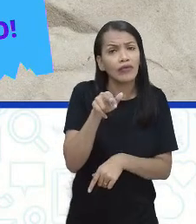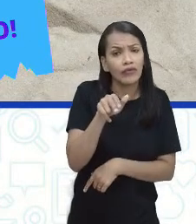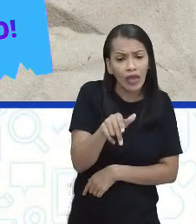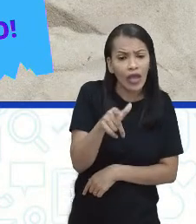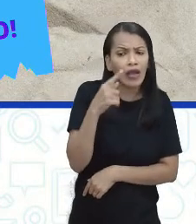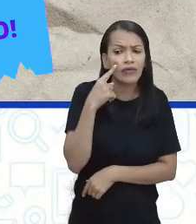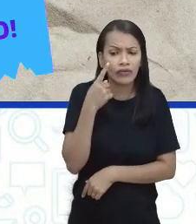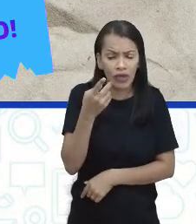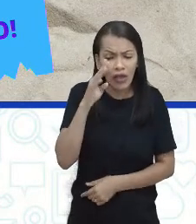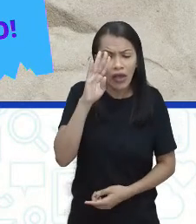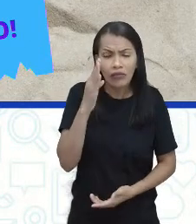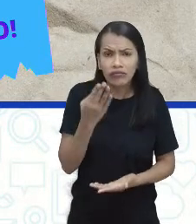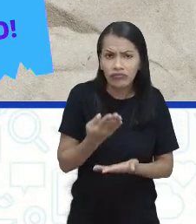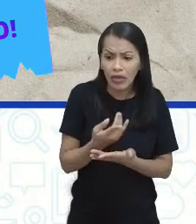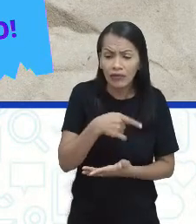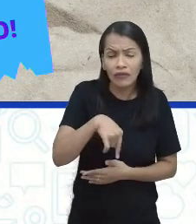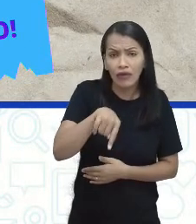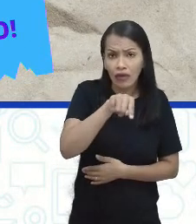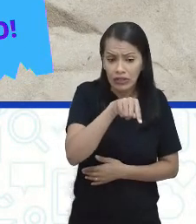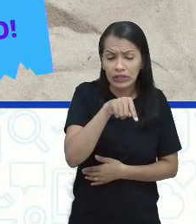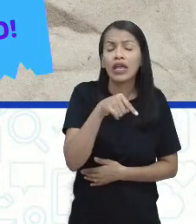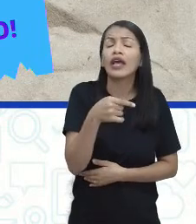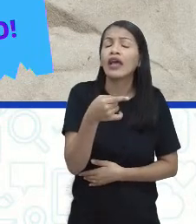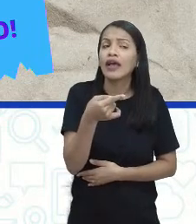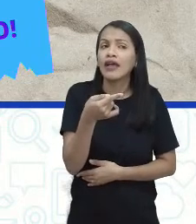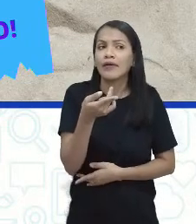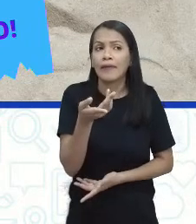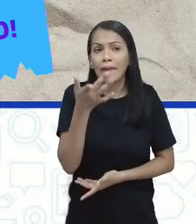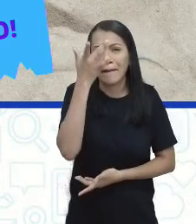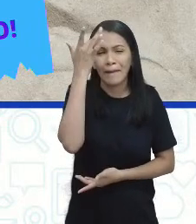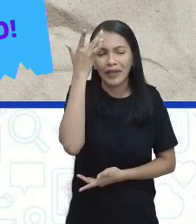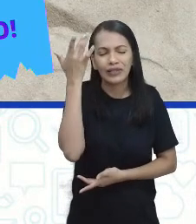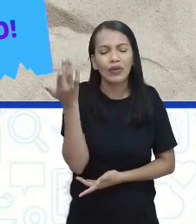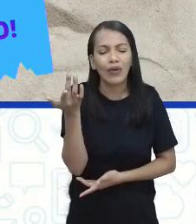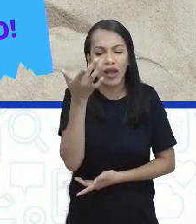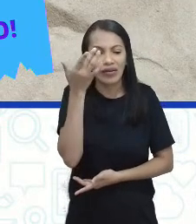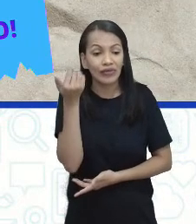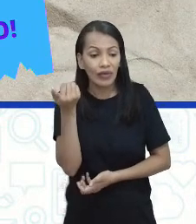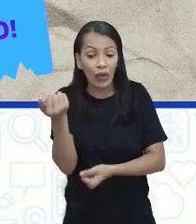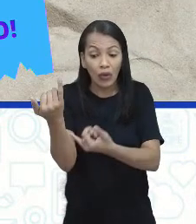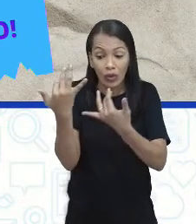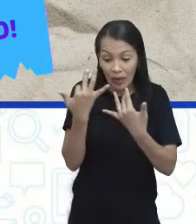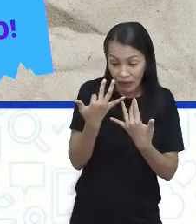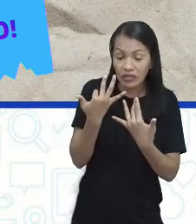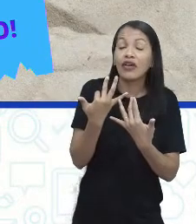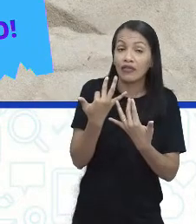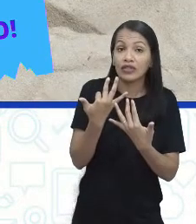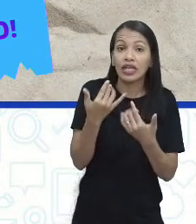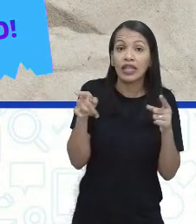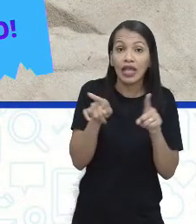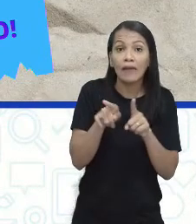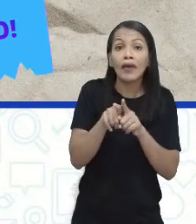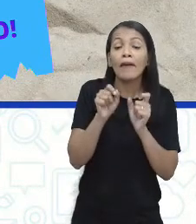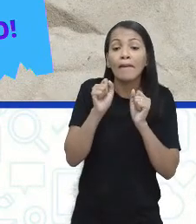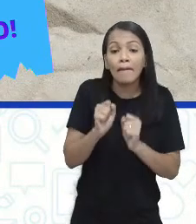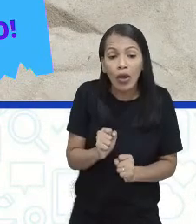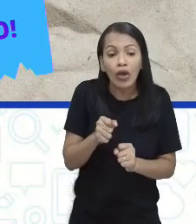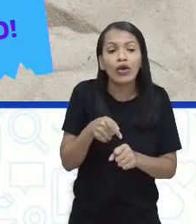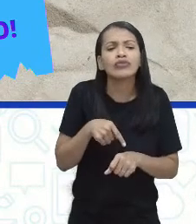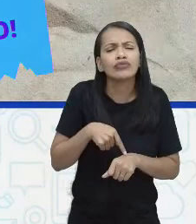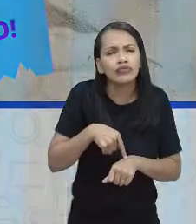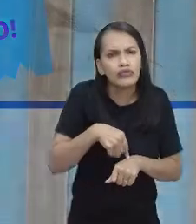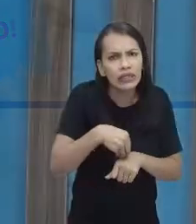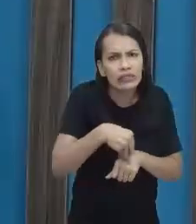teve confiança de contar para você, né? Estudante do nono ano, também faça essa escuta e oriente. E